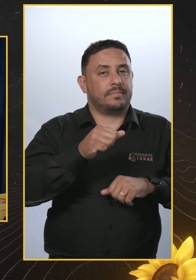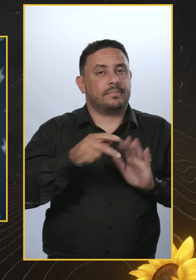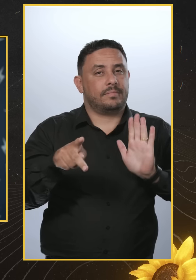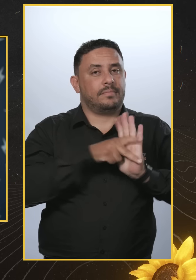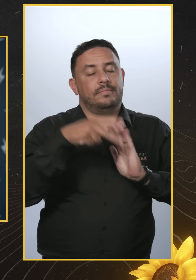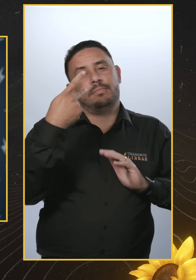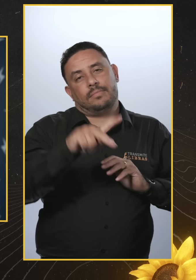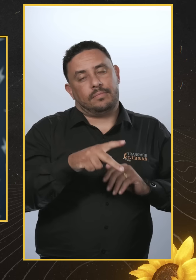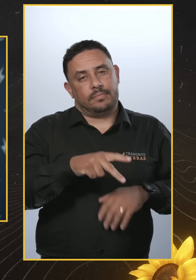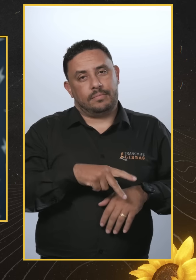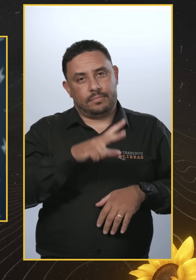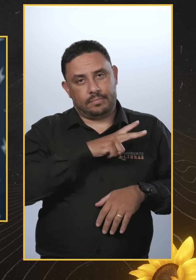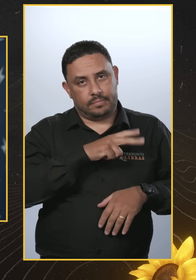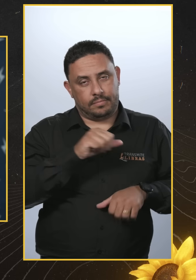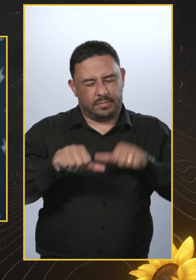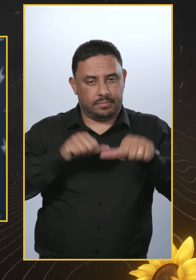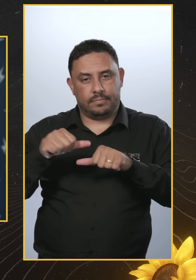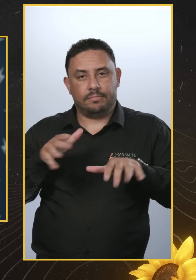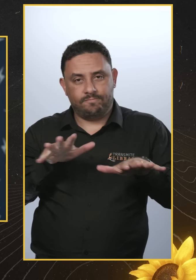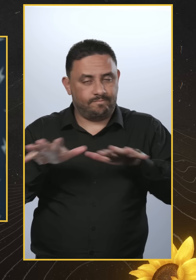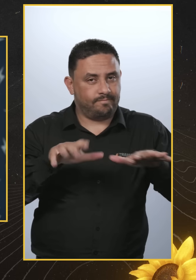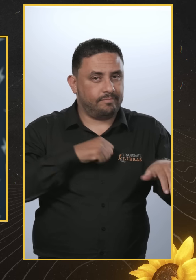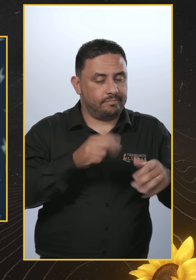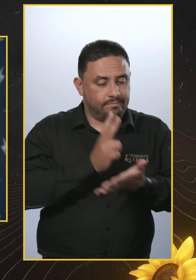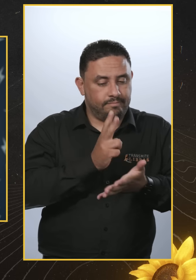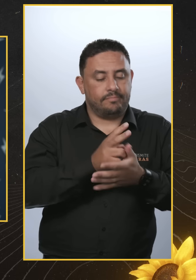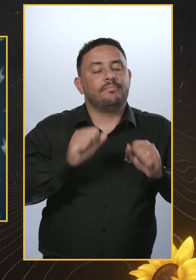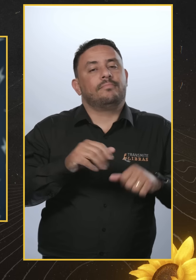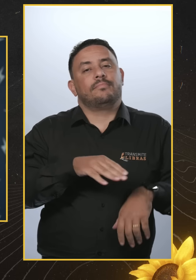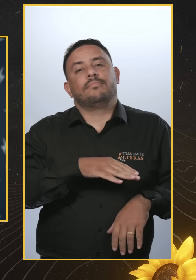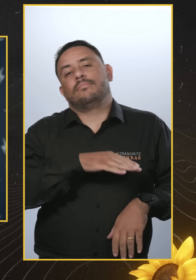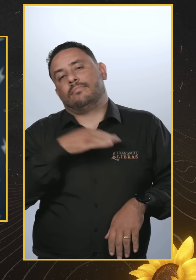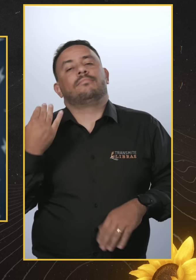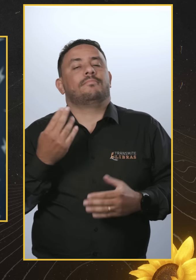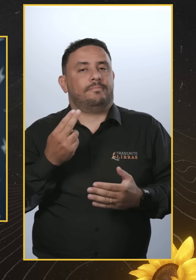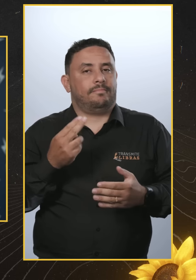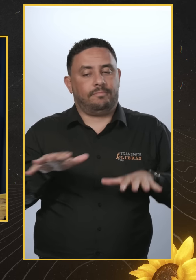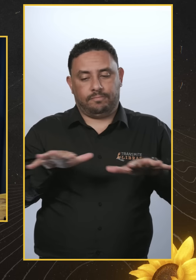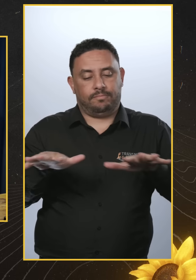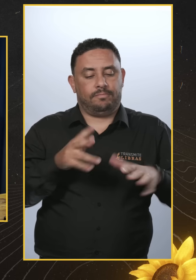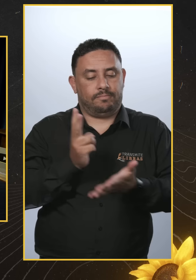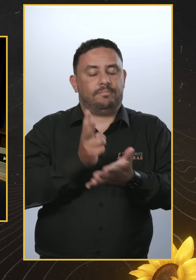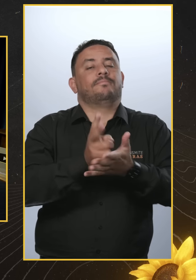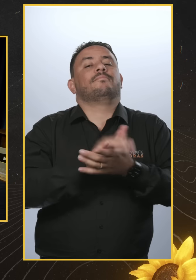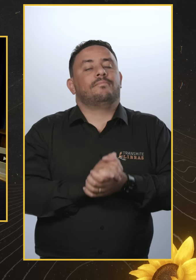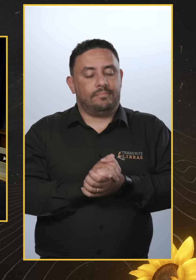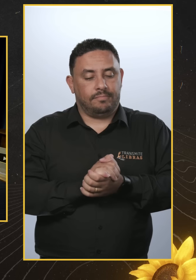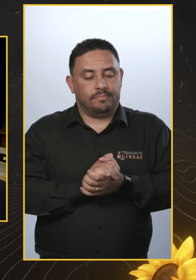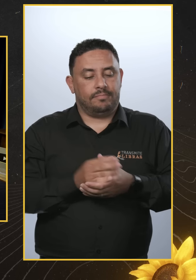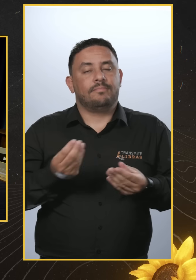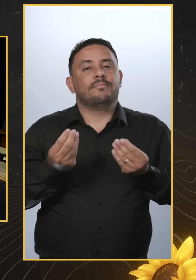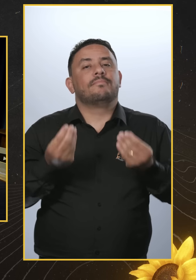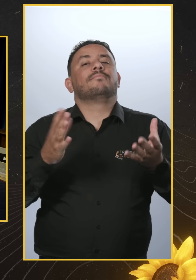não é o movimento o que eu tô criando eu virei uma frequência eu posso morrer o movimento continua será Ixe isso é